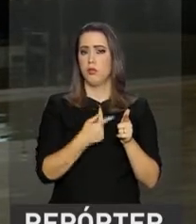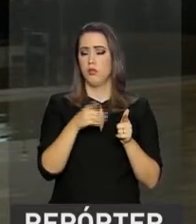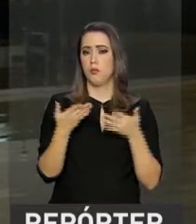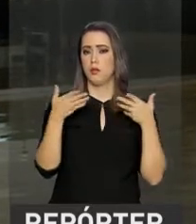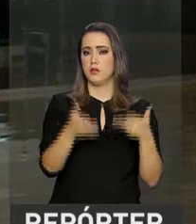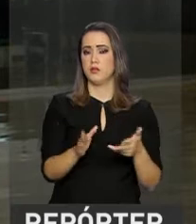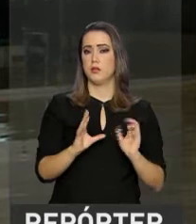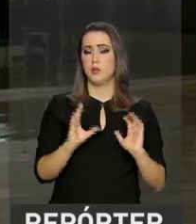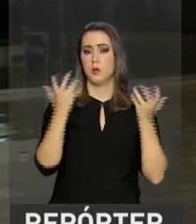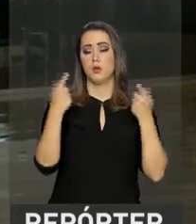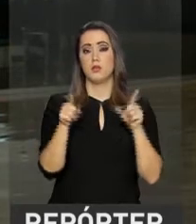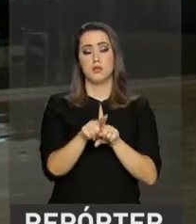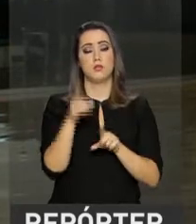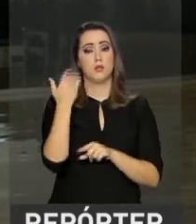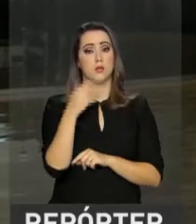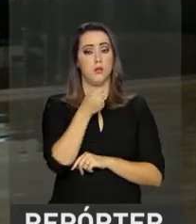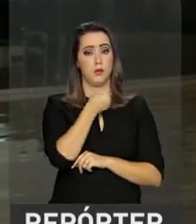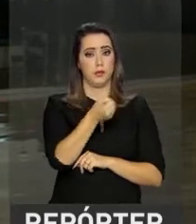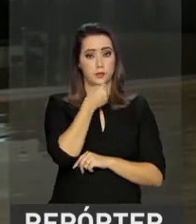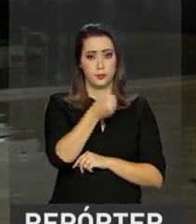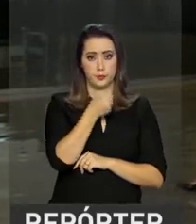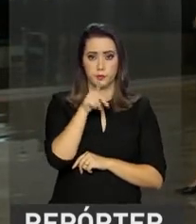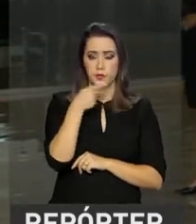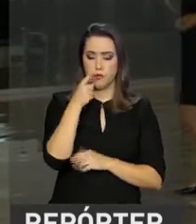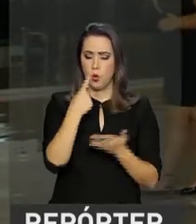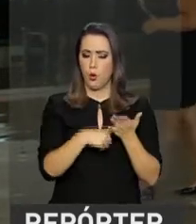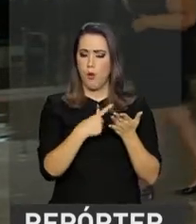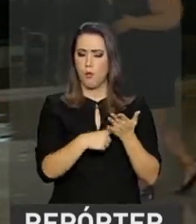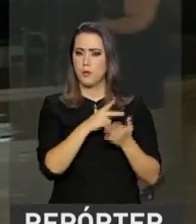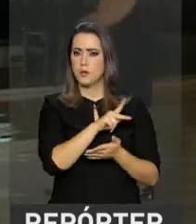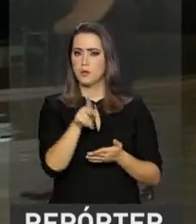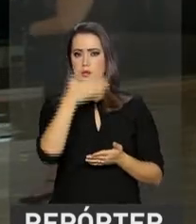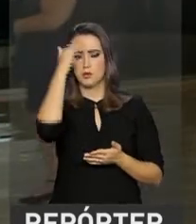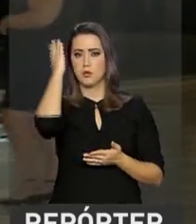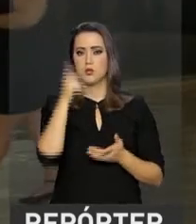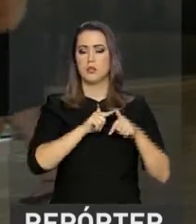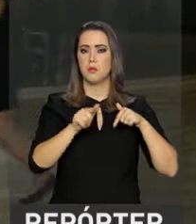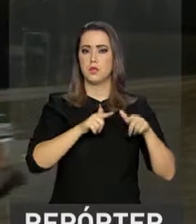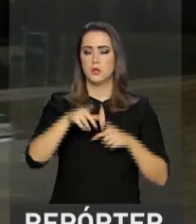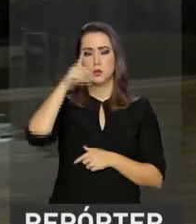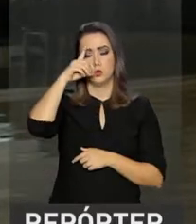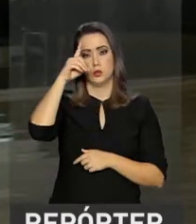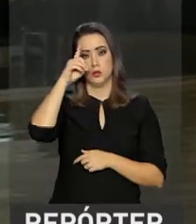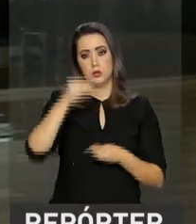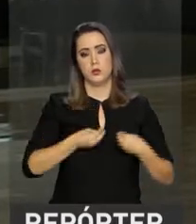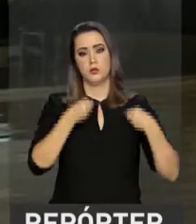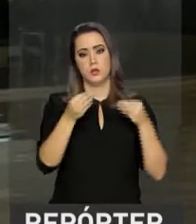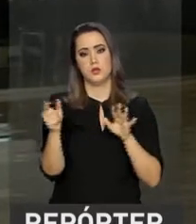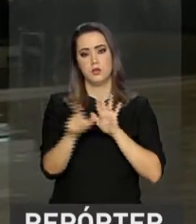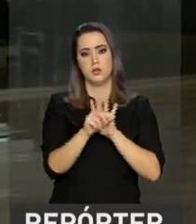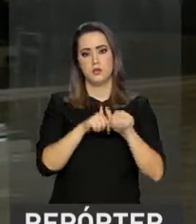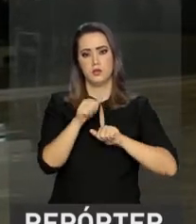o discurso de posse o ministro mário lino garantiu o presidente temer que vai trabalhar diariamente para garantir as reformas necessárias